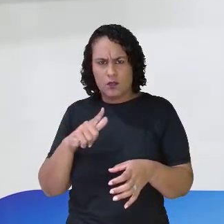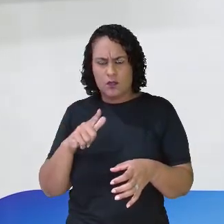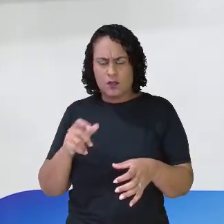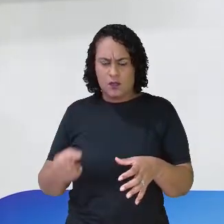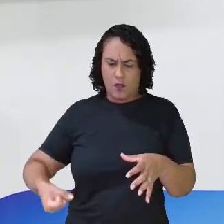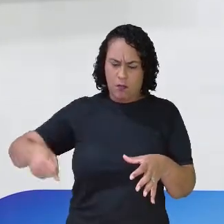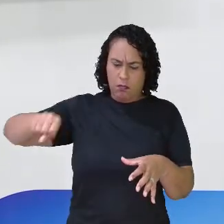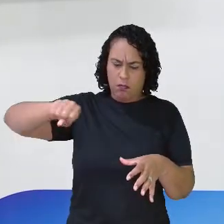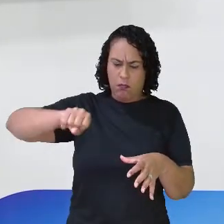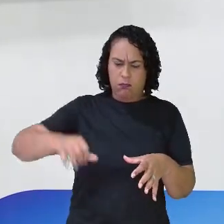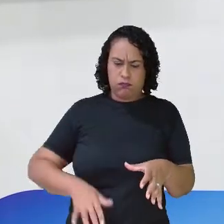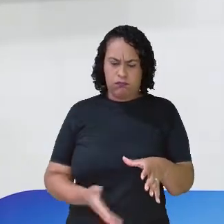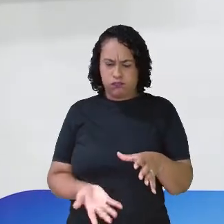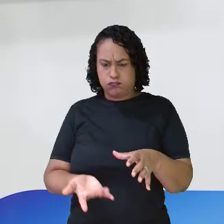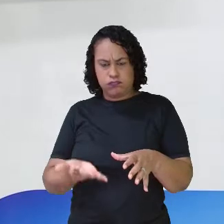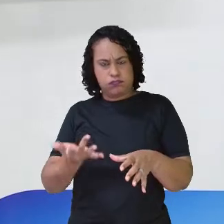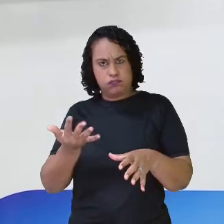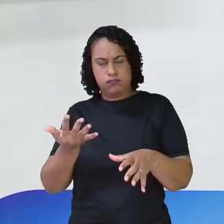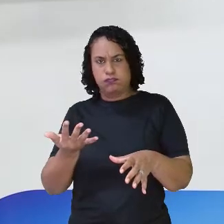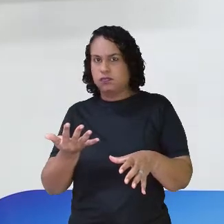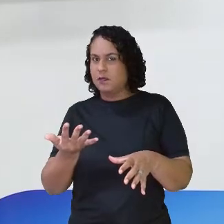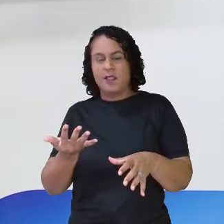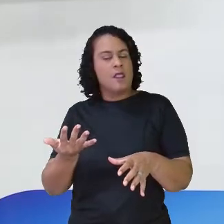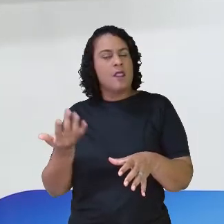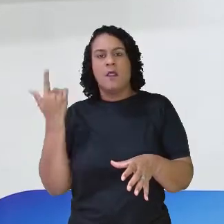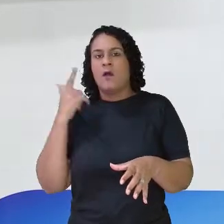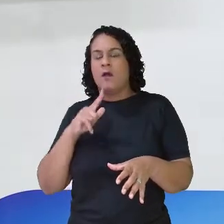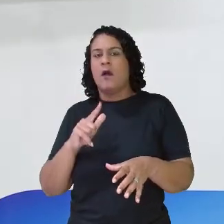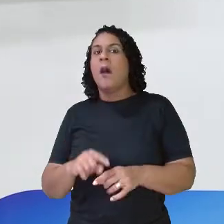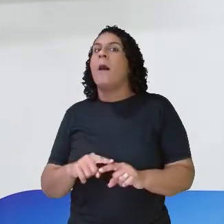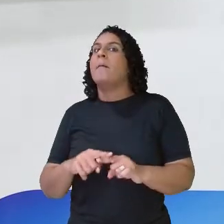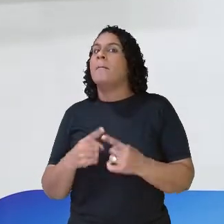verdade. No caso dos sólidos, eu conseguiria?